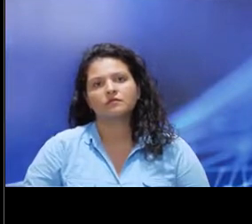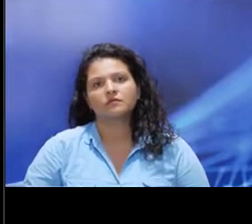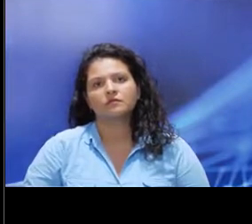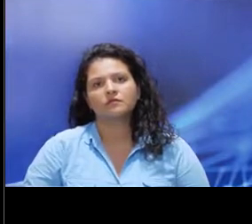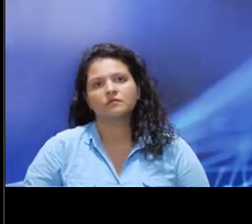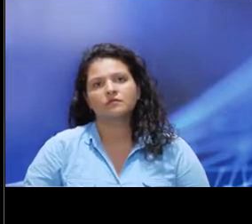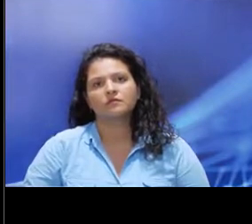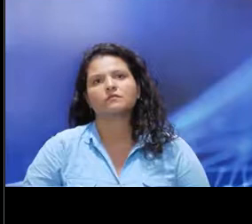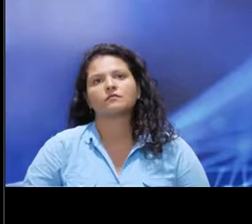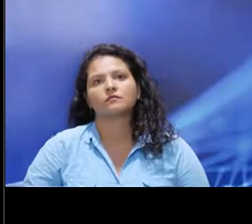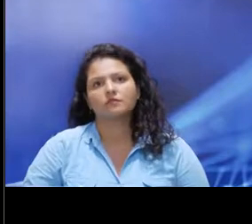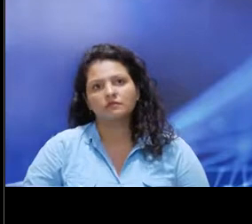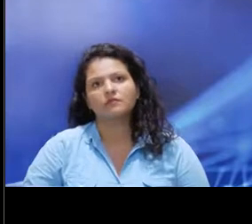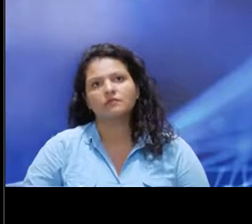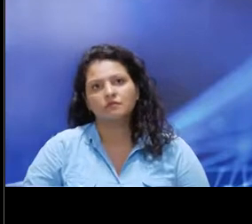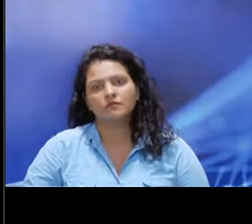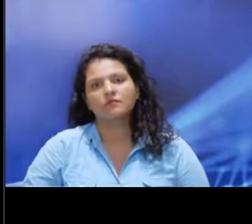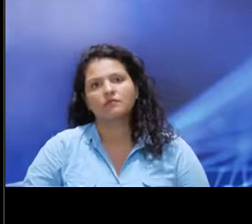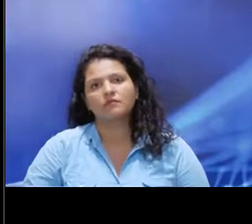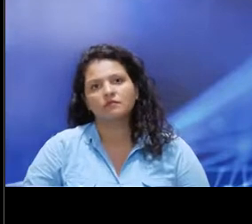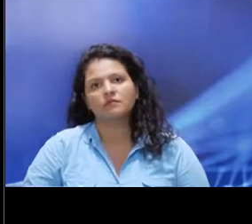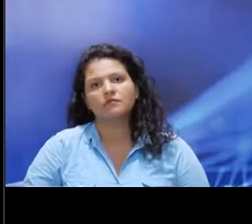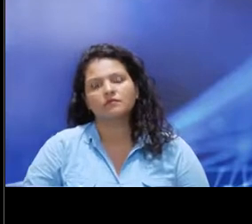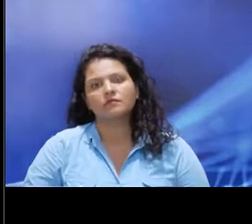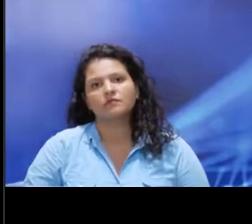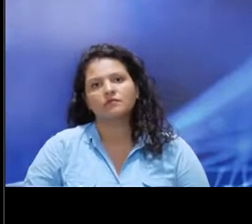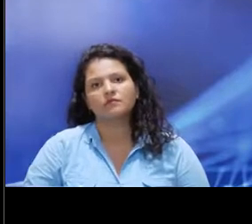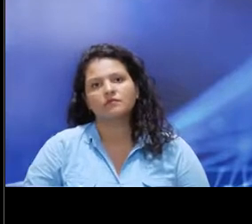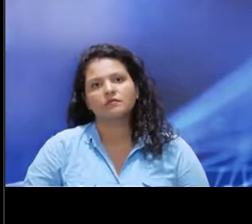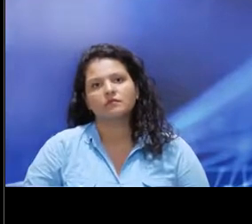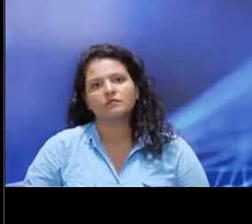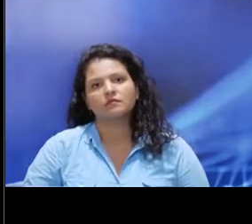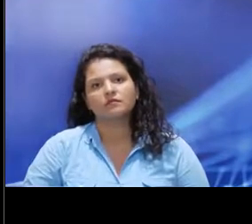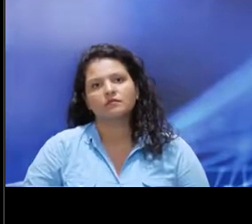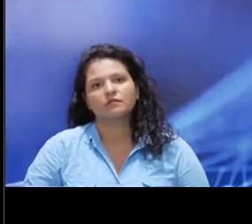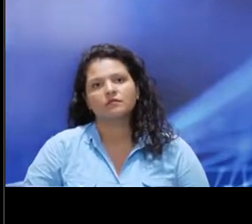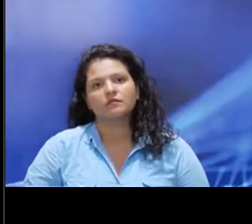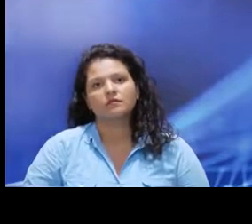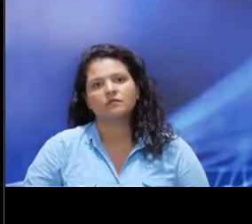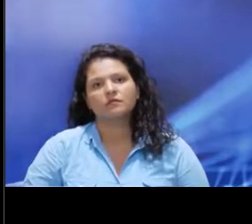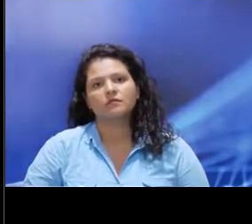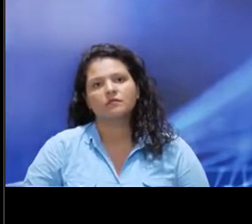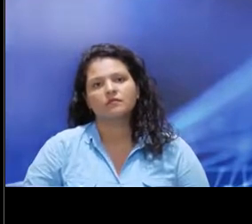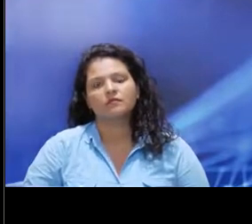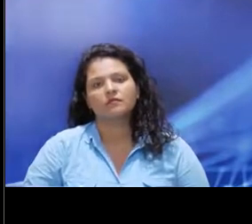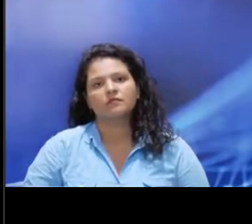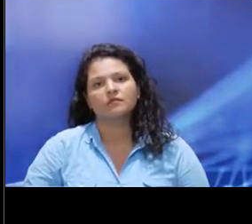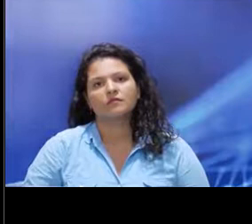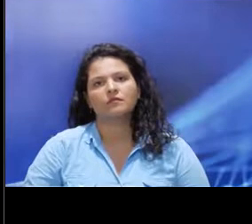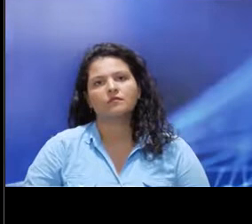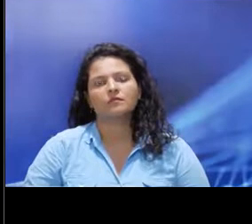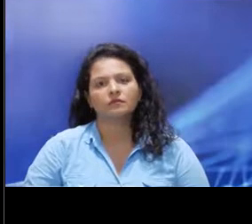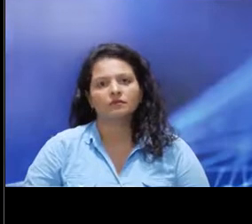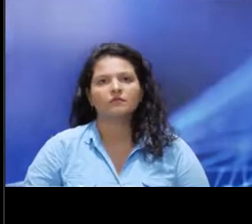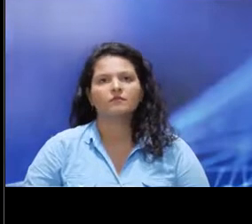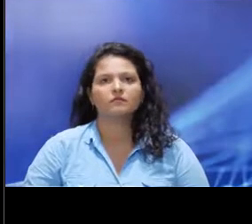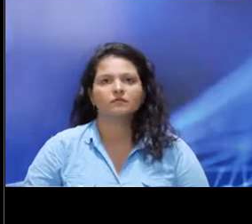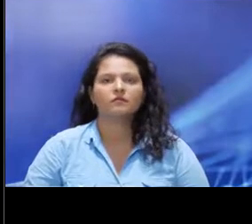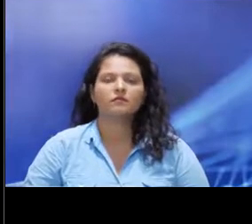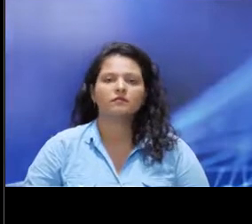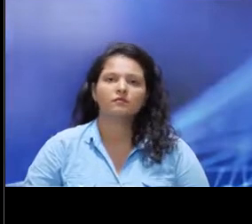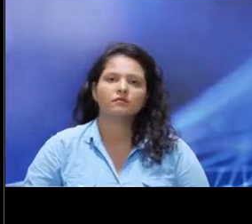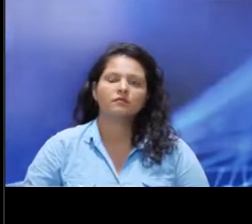mais lenta. Né? A silagem que não está inoculada, o pH sobe rapidinho quando eu abro o silo. Quando essa silagem